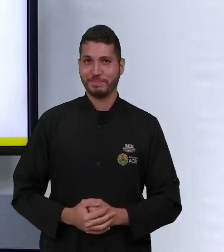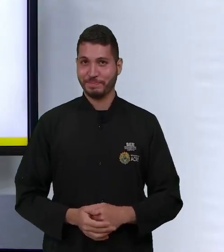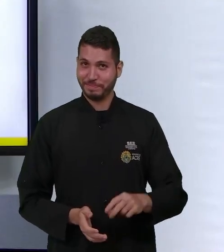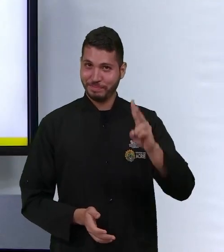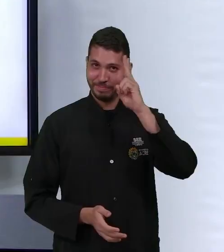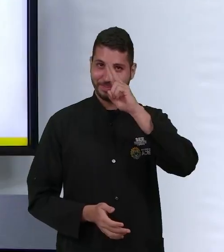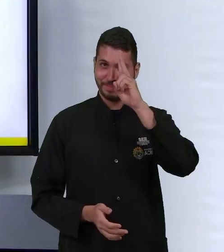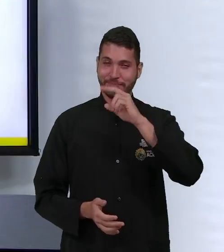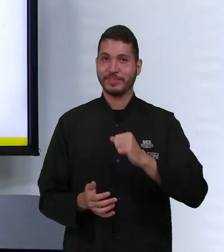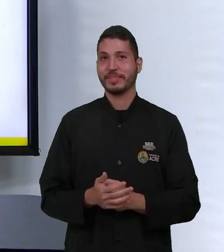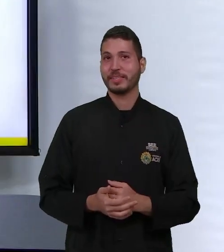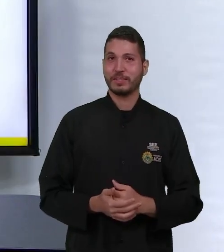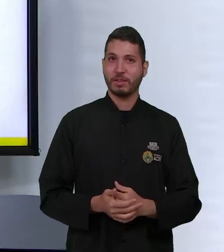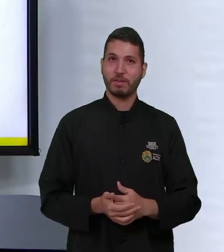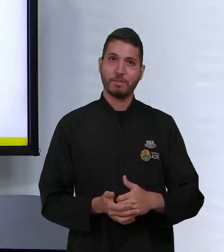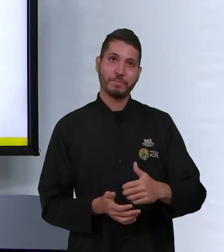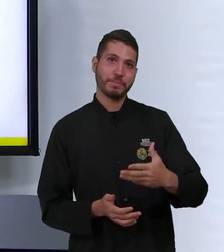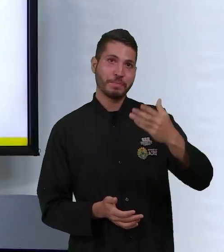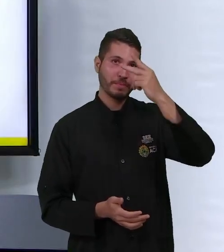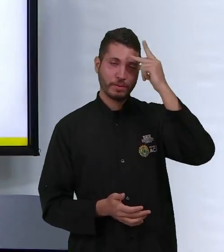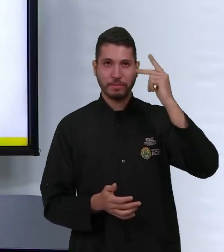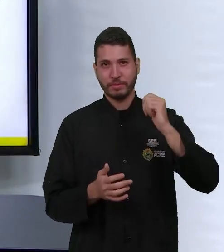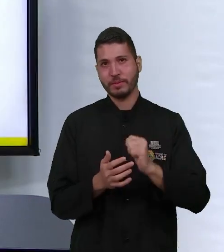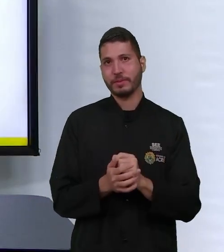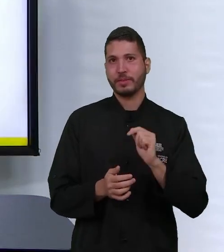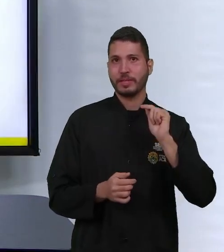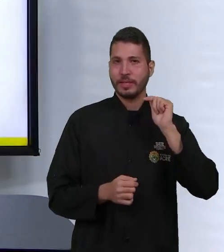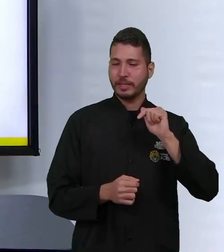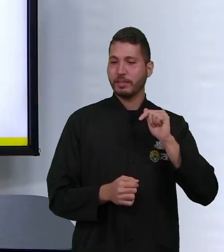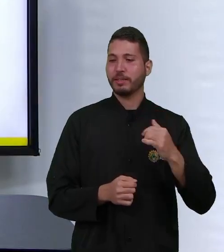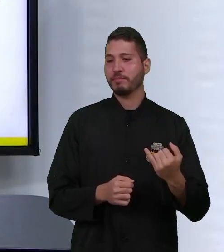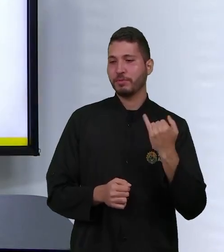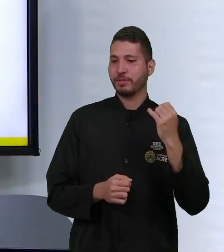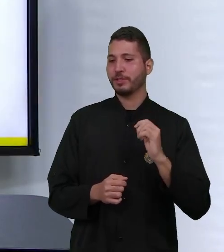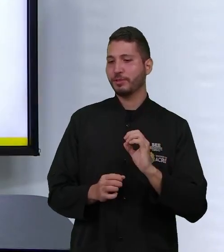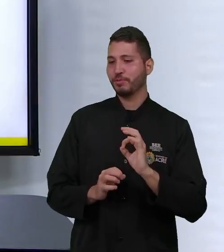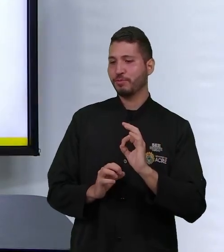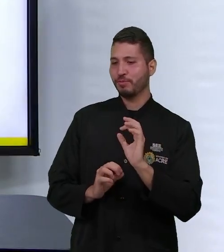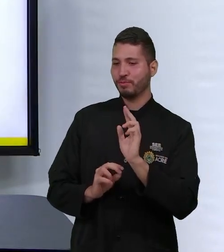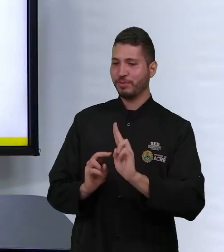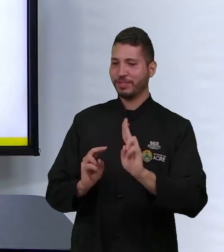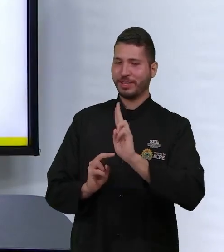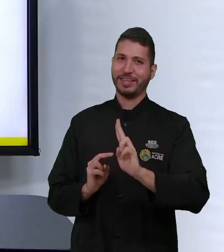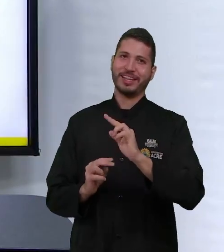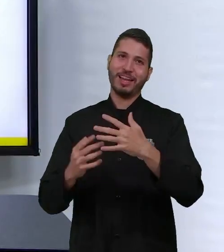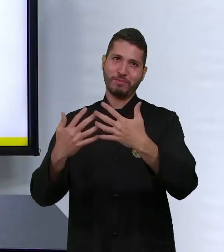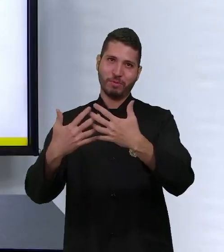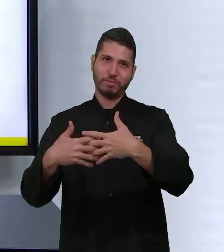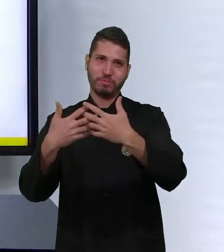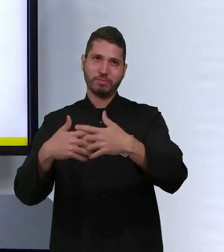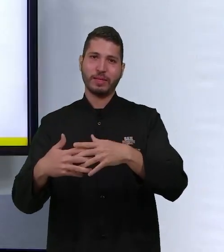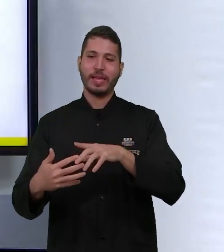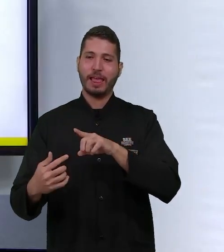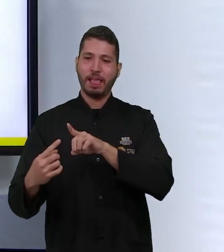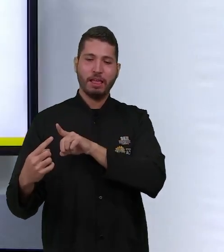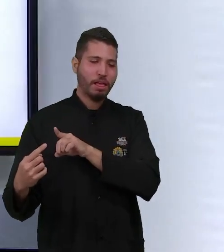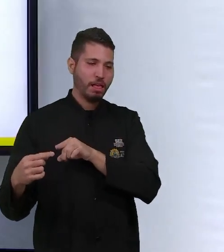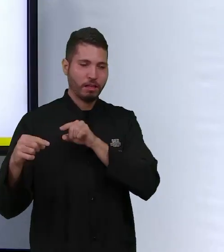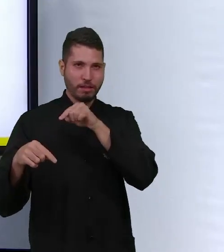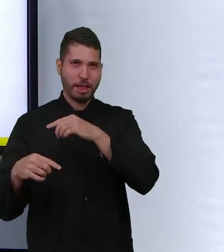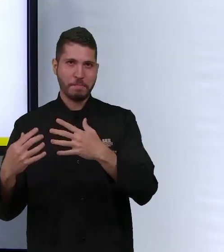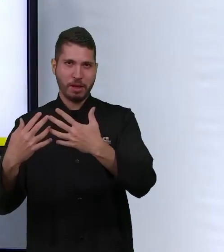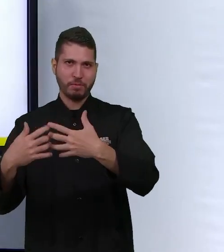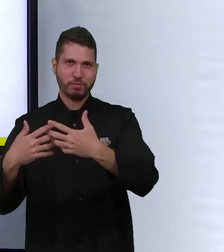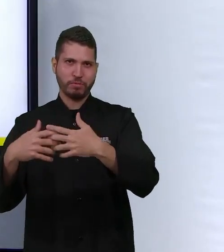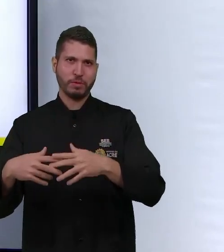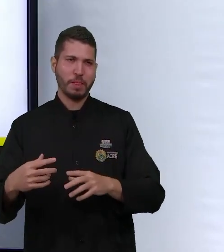o homem foi feito para manusear a máquina, foi ele que criou a máquina, não a máquina dominar o homem. É isso aí.